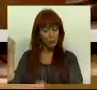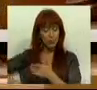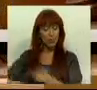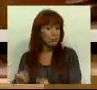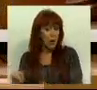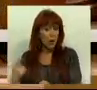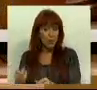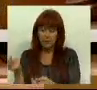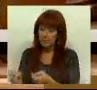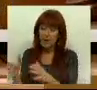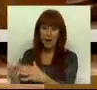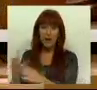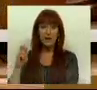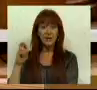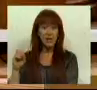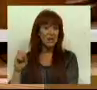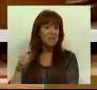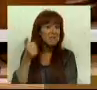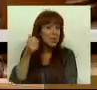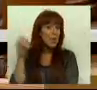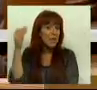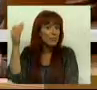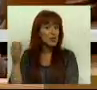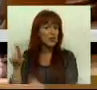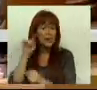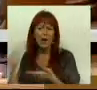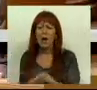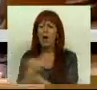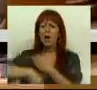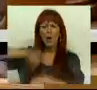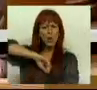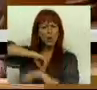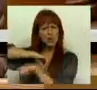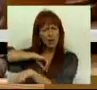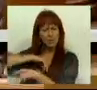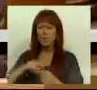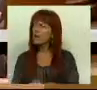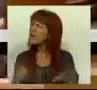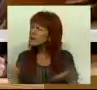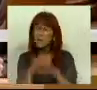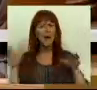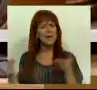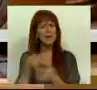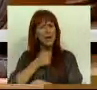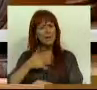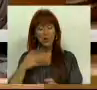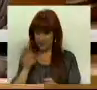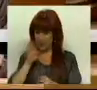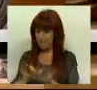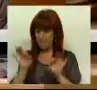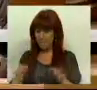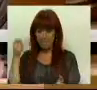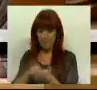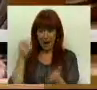tributação só lhes incidir sobre 30 a 50% dos lucros obtidos? Se estas grandes empresas pagassem o mesmo